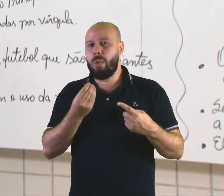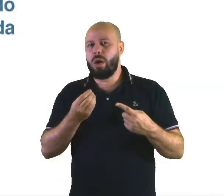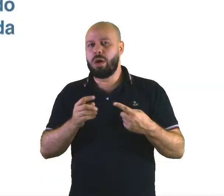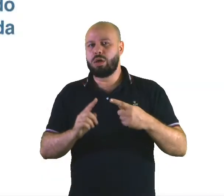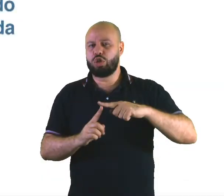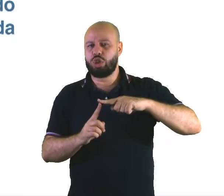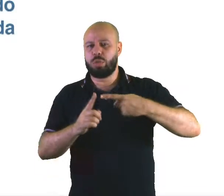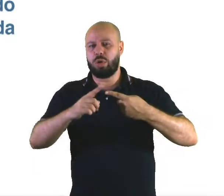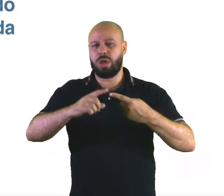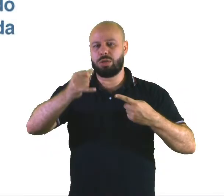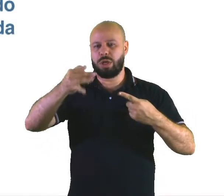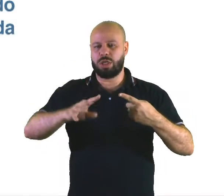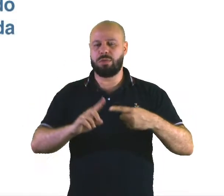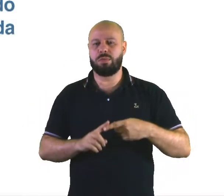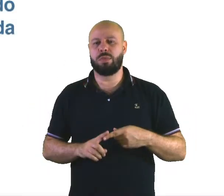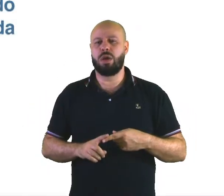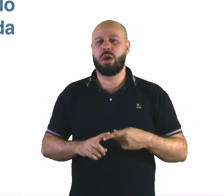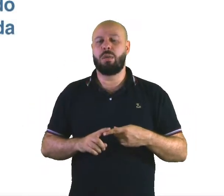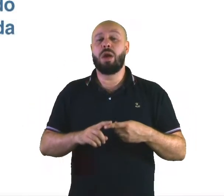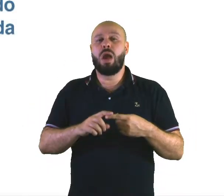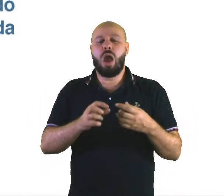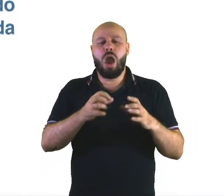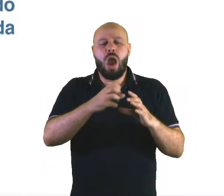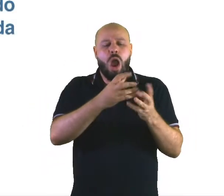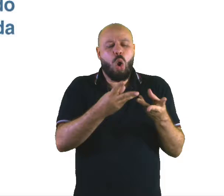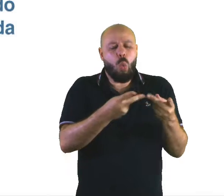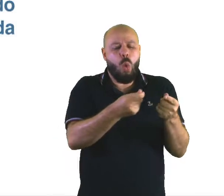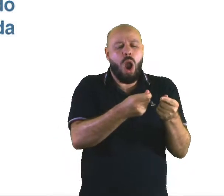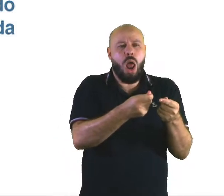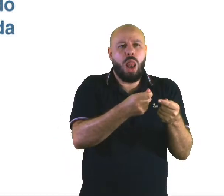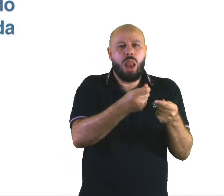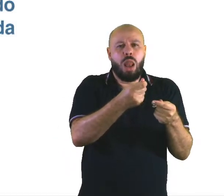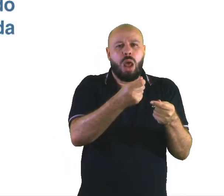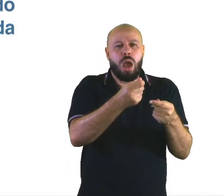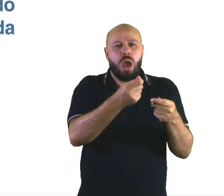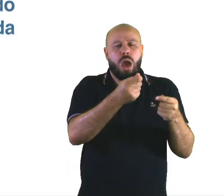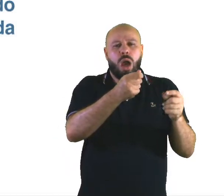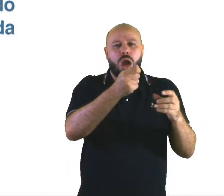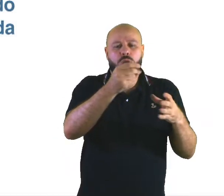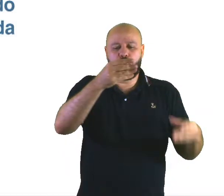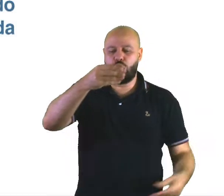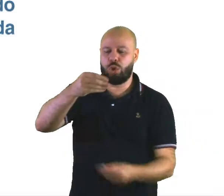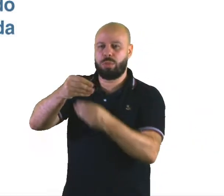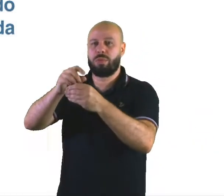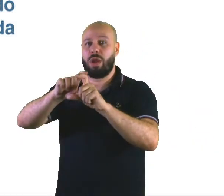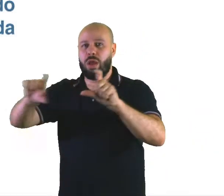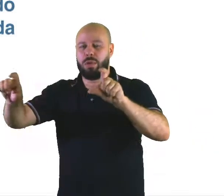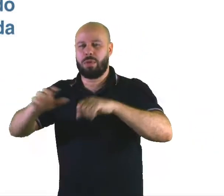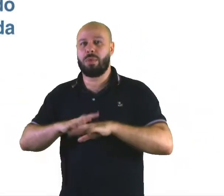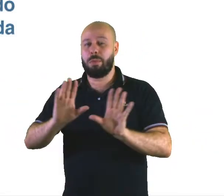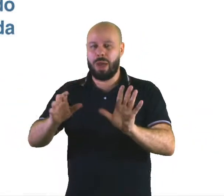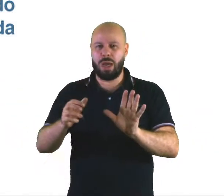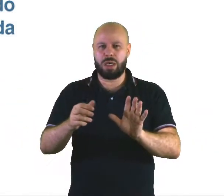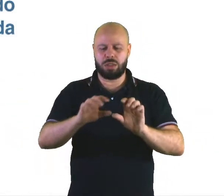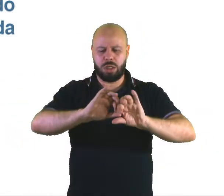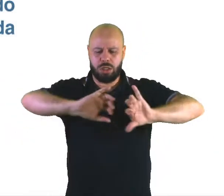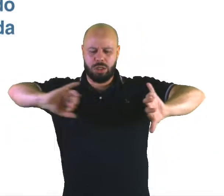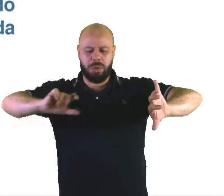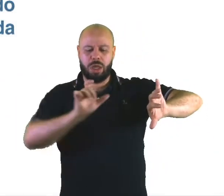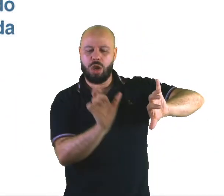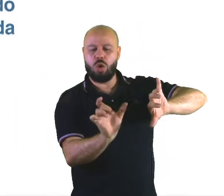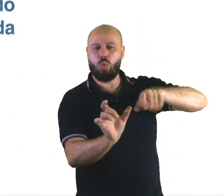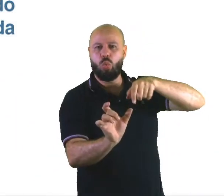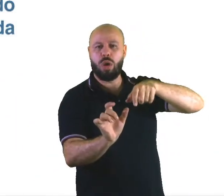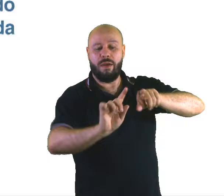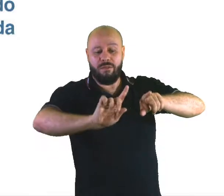restritivas. Acrescentam uma qualidade acessória ao antecedente. e são separadas da oração principal